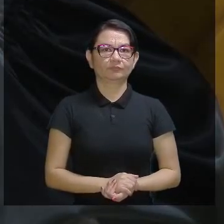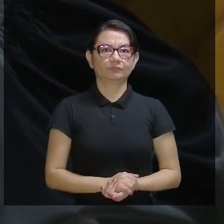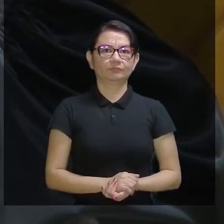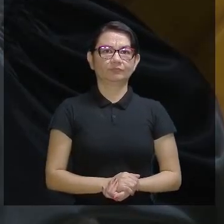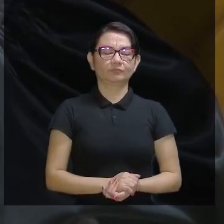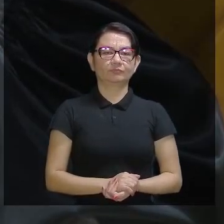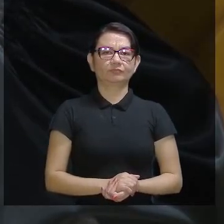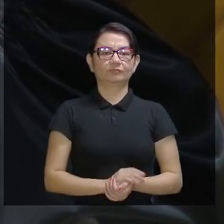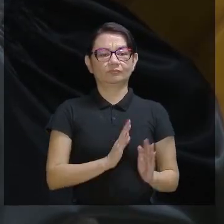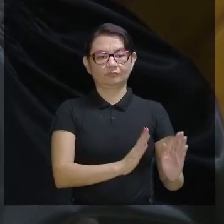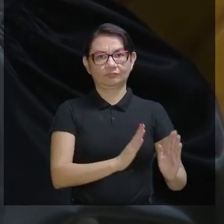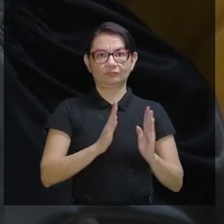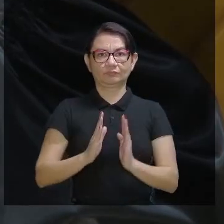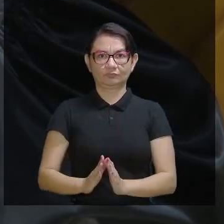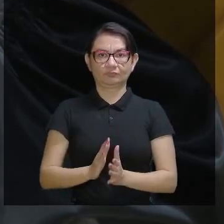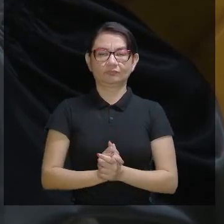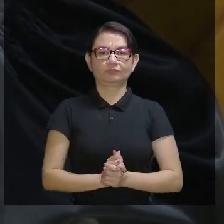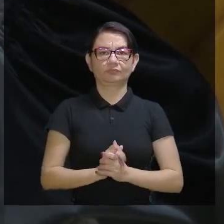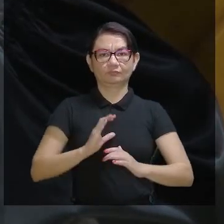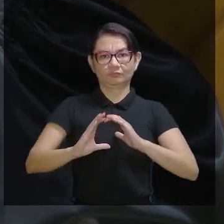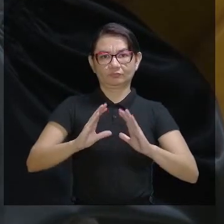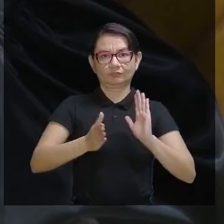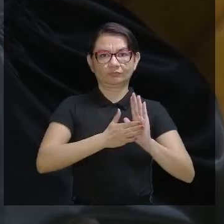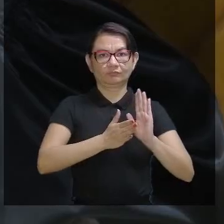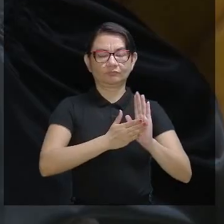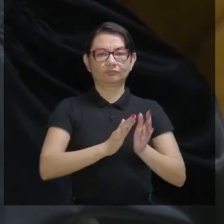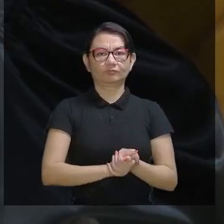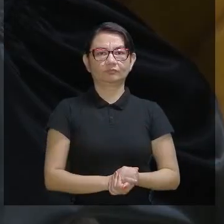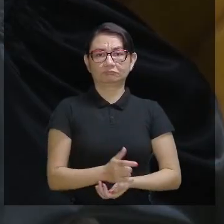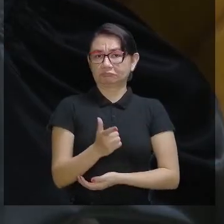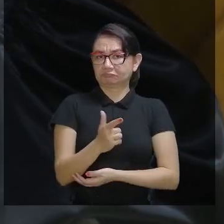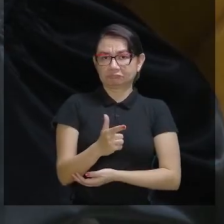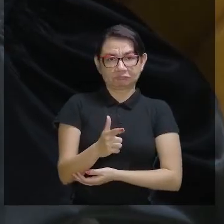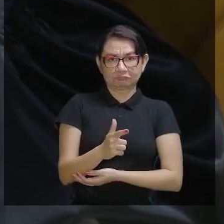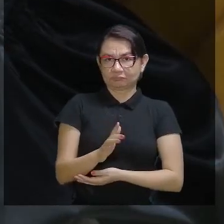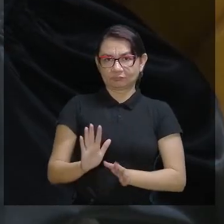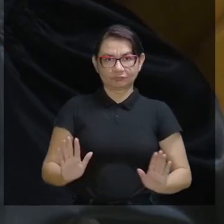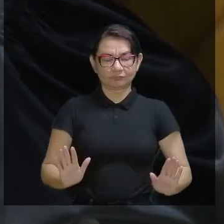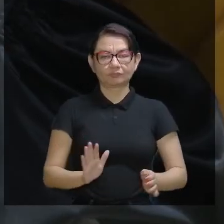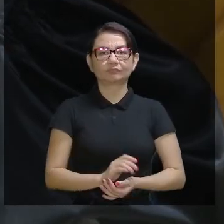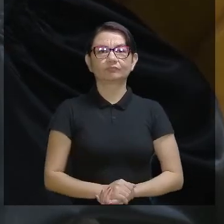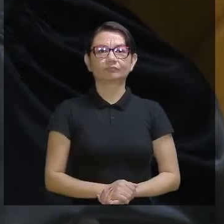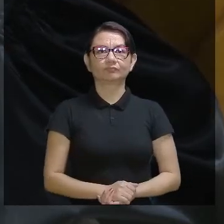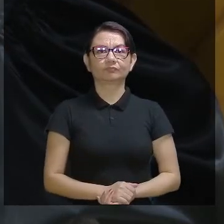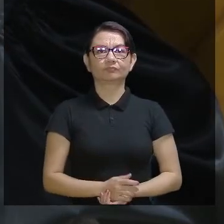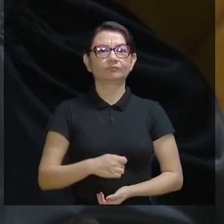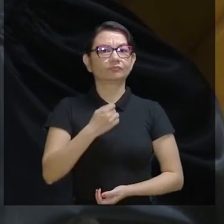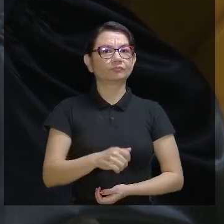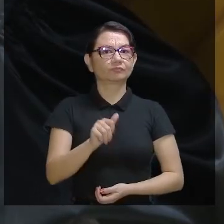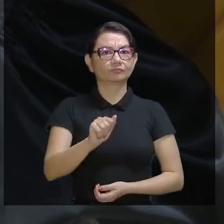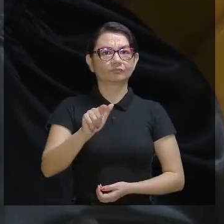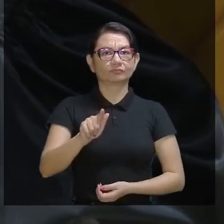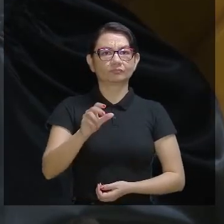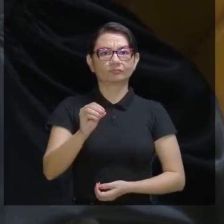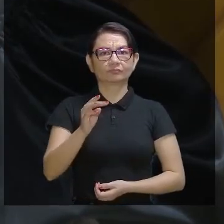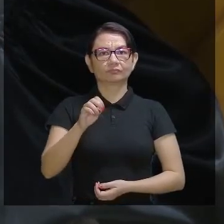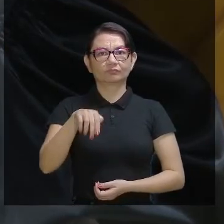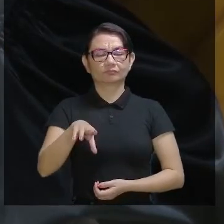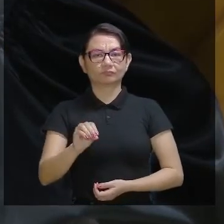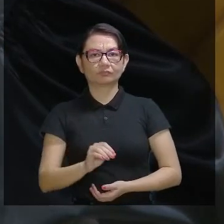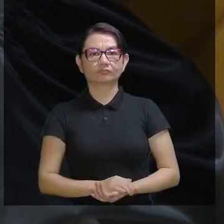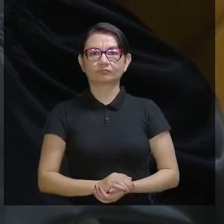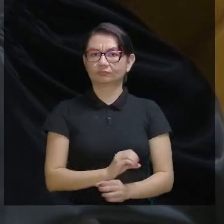Vencida essa etapa, passa as comunicações e proposições, não tenho nenhuma. Juiz Agostinho Silvério? Nenhuma,